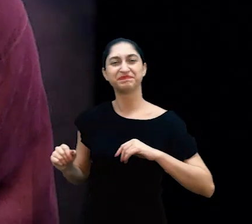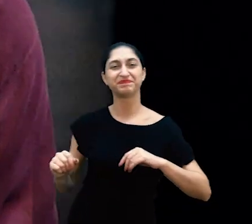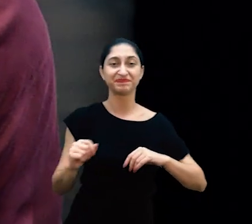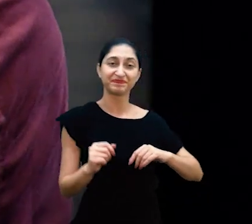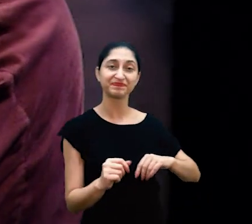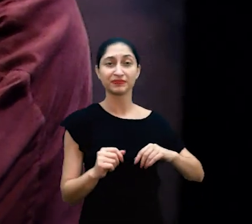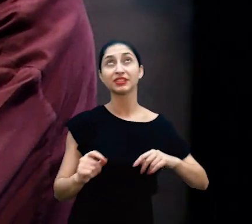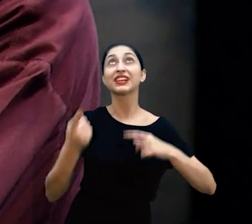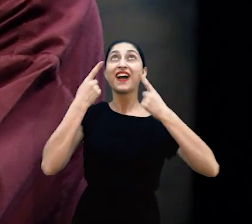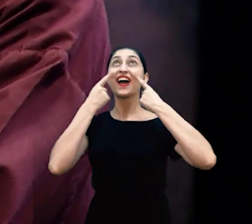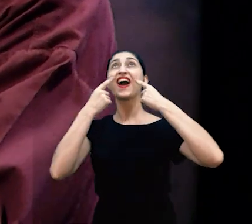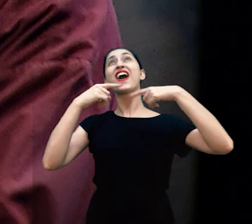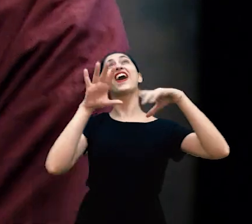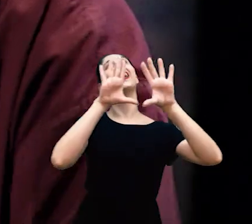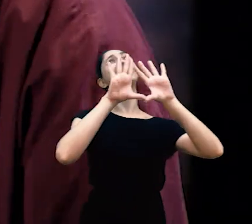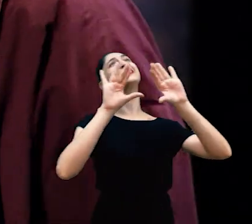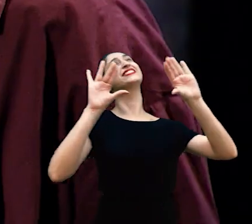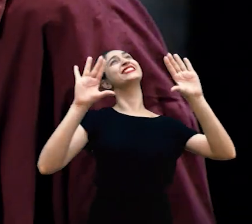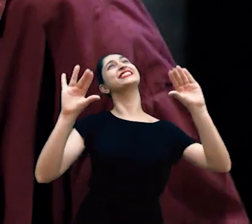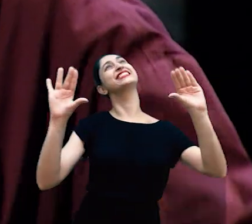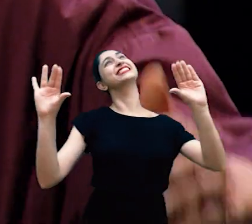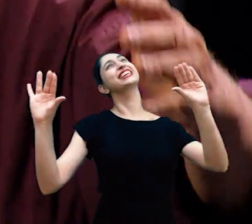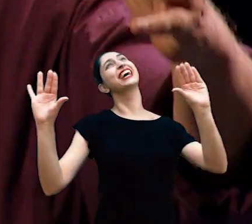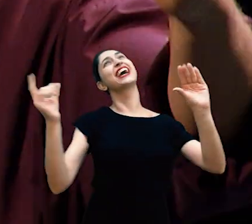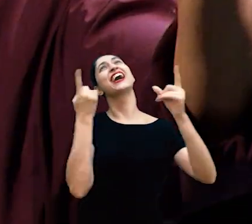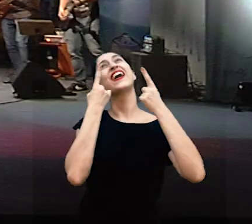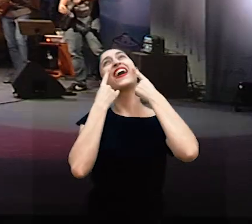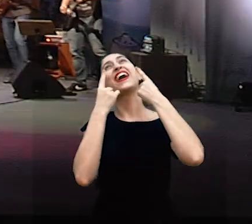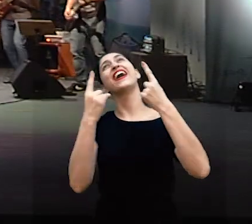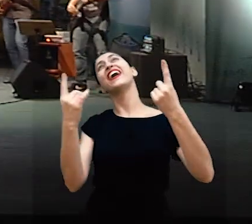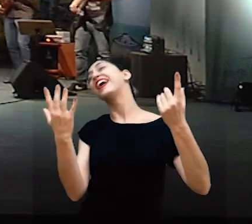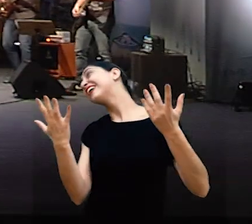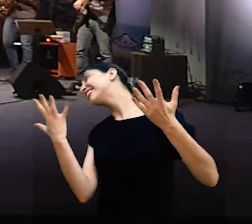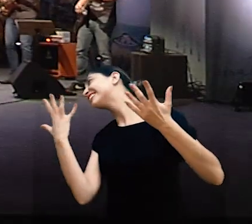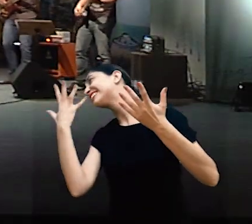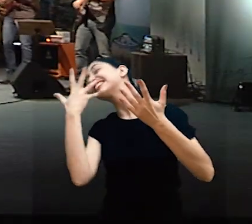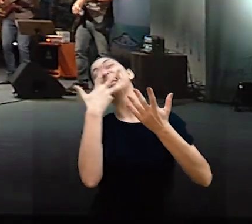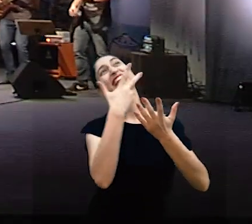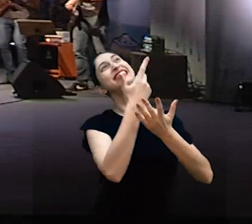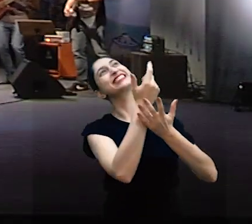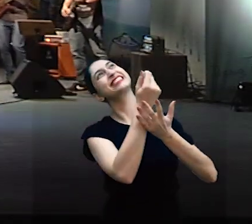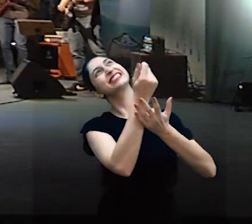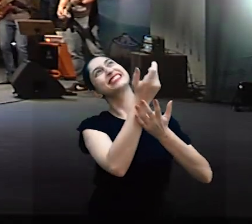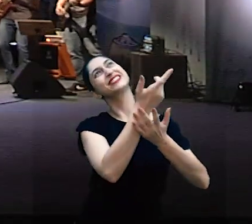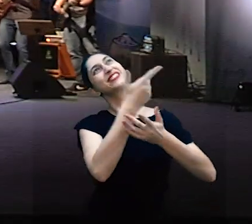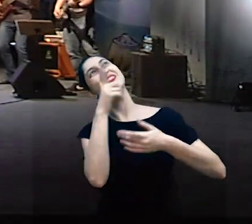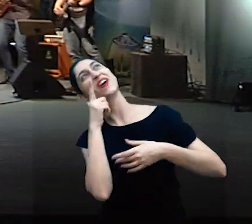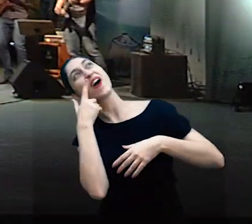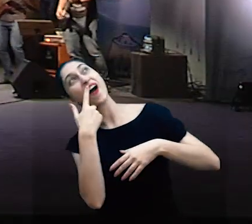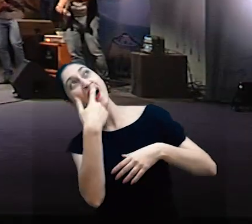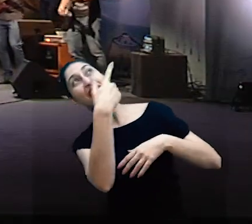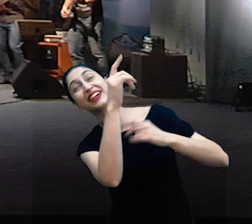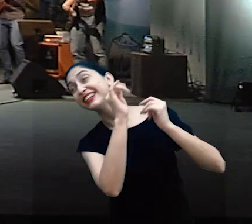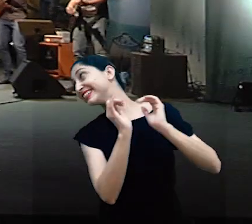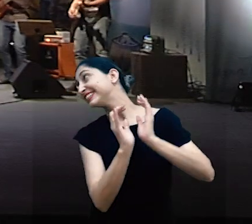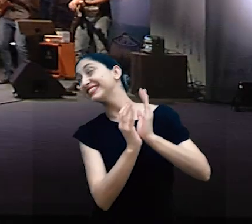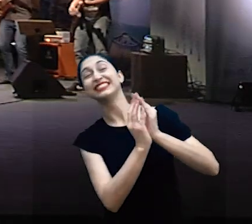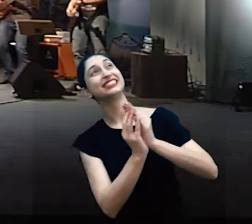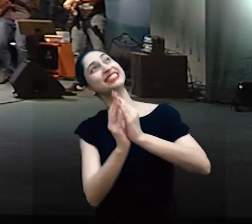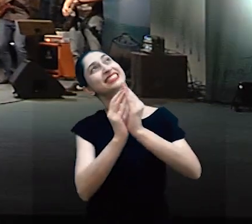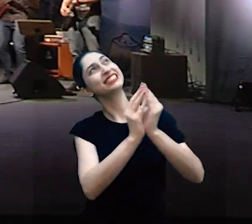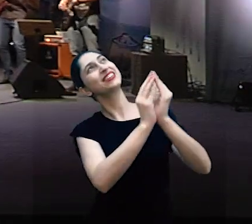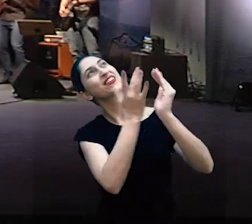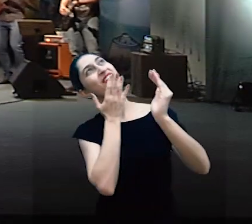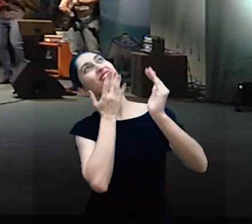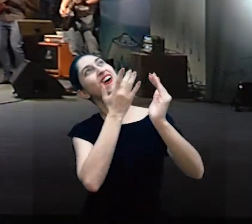Olha pro céu, meu amor, veja como ele tá lindo. Olha pra aquele balão